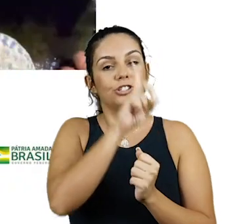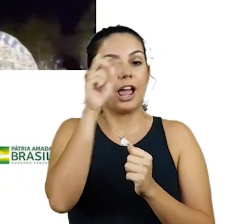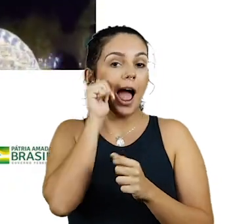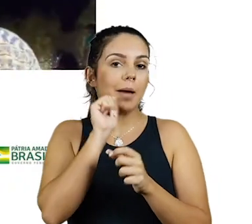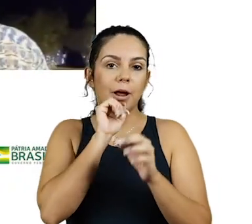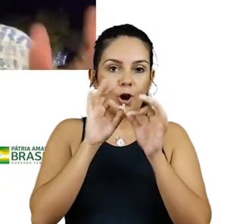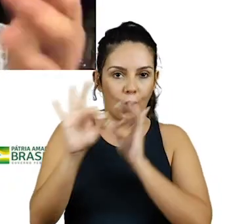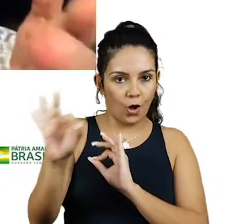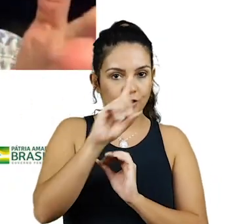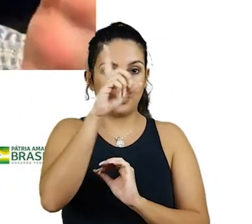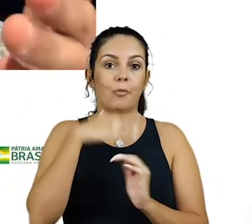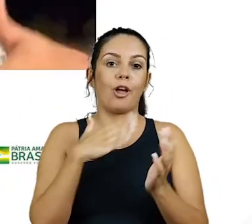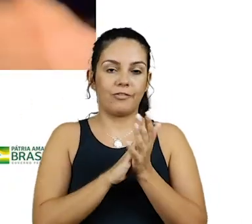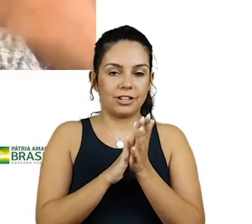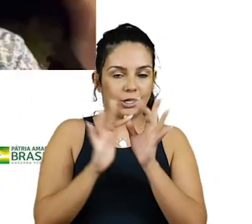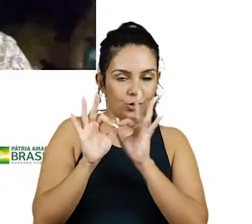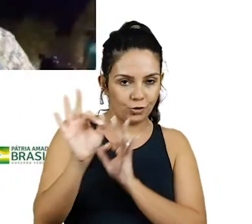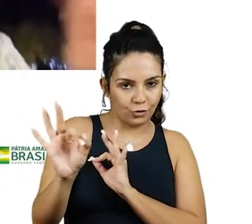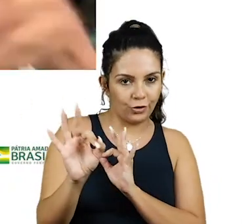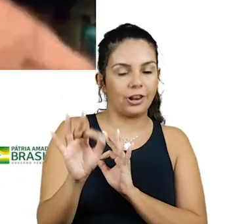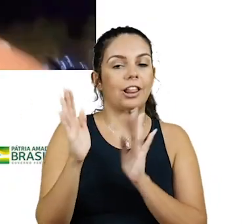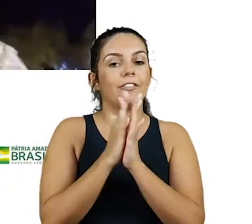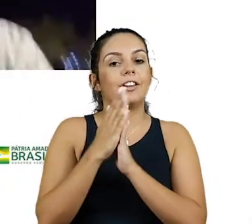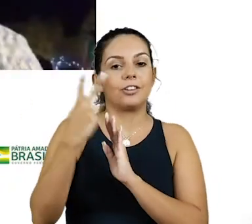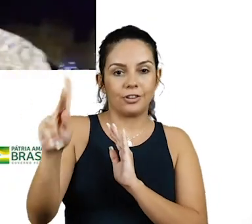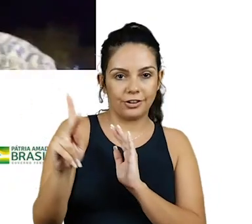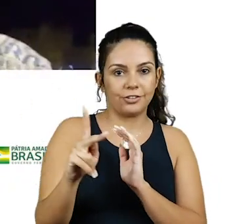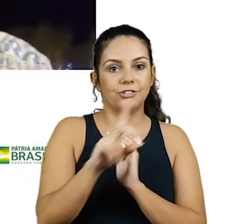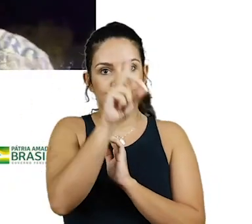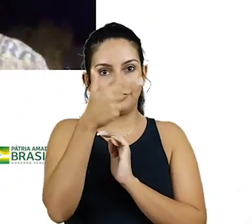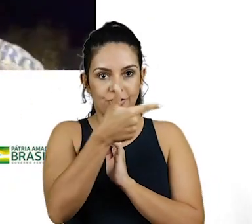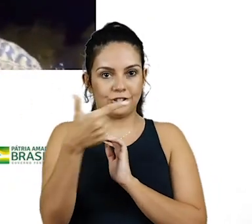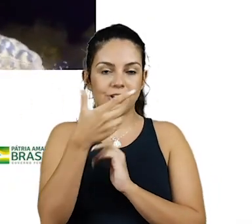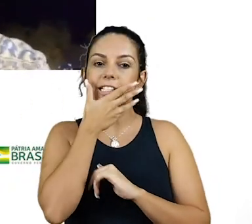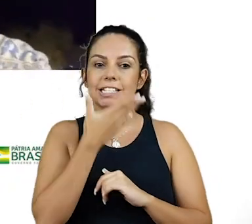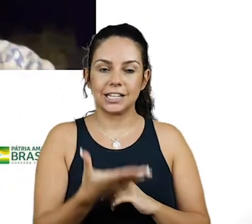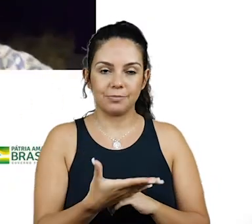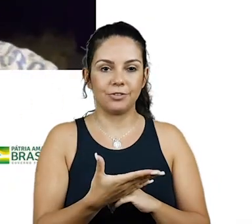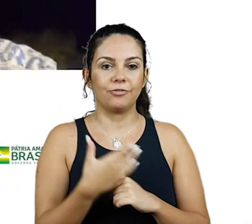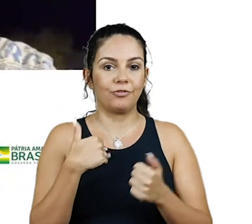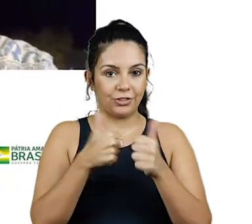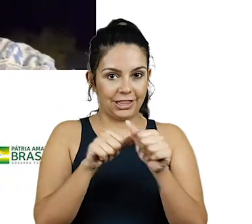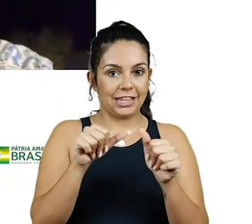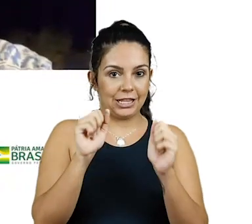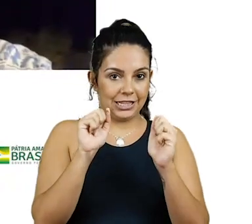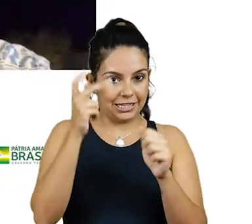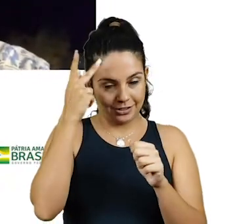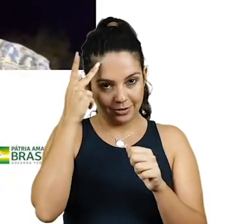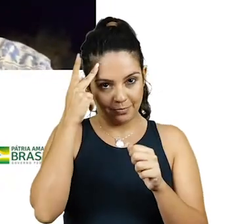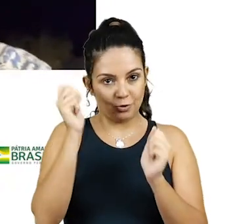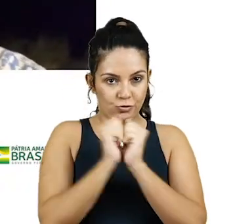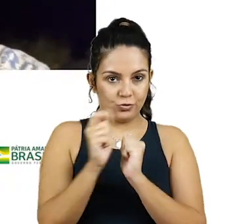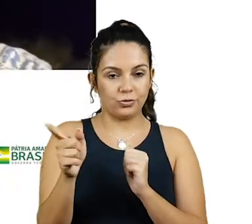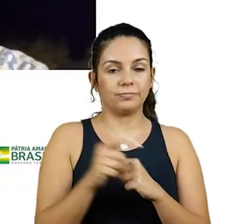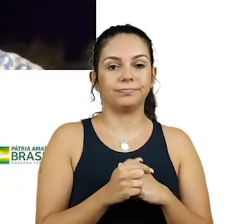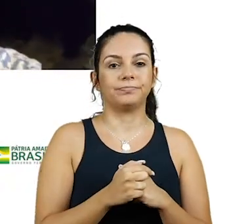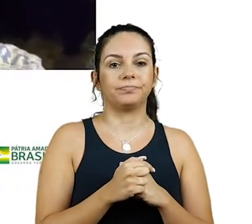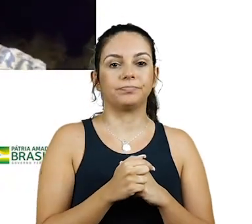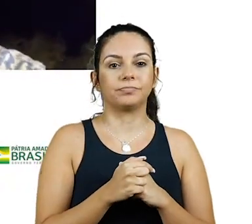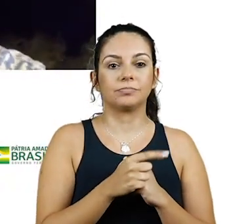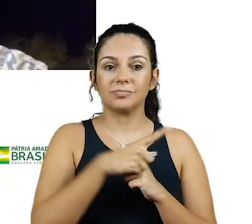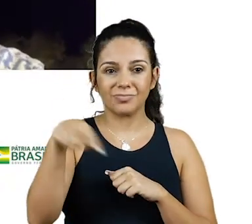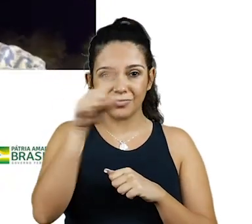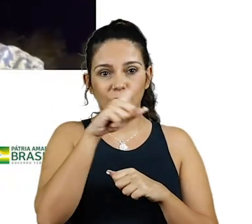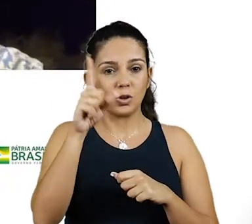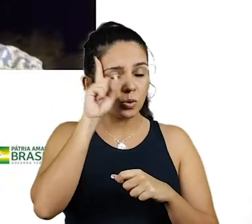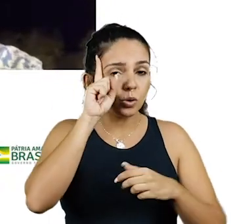o meu aniversário longe dela, o aniversário dela mesmo é agora 22 de dezembro, eu já vou estar em São Paulo, eu passo com ela. Mas essa